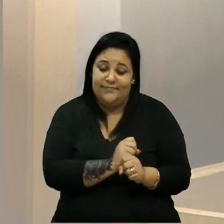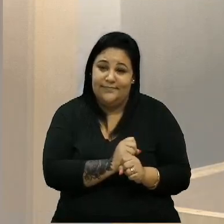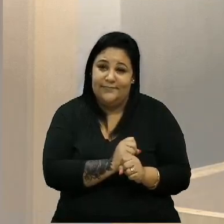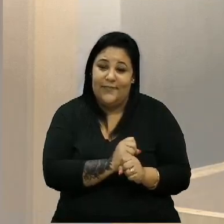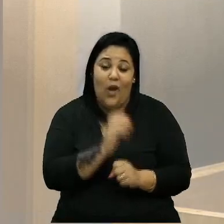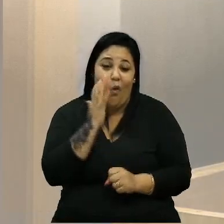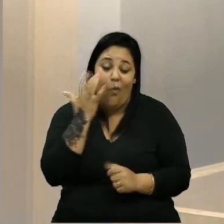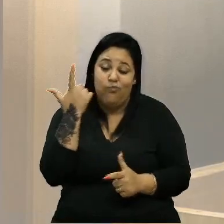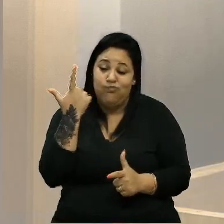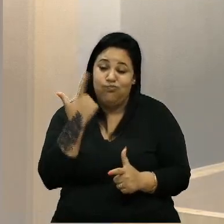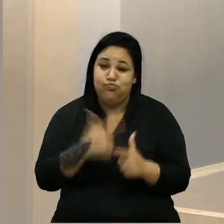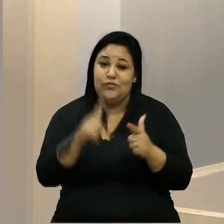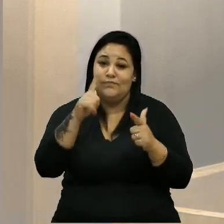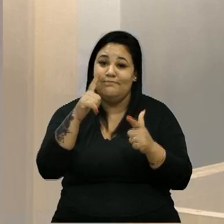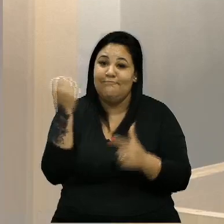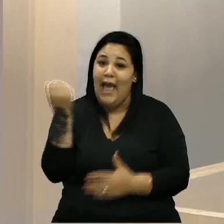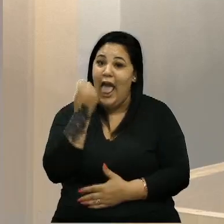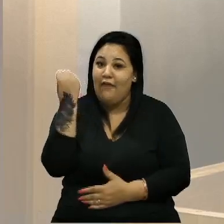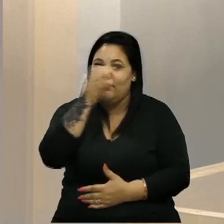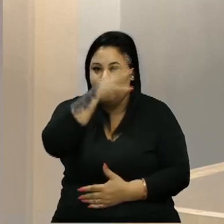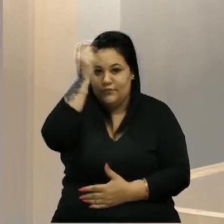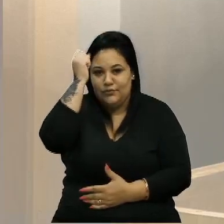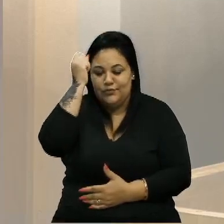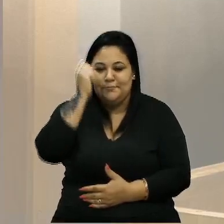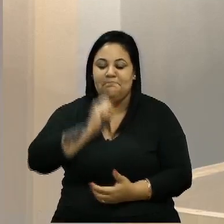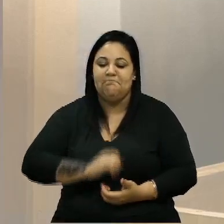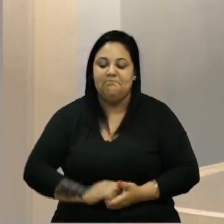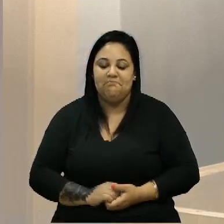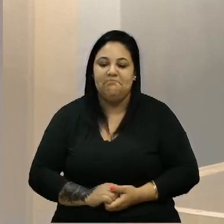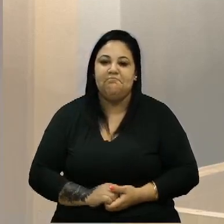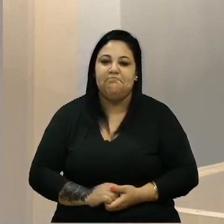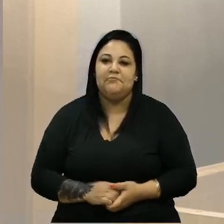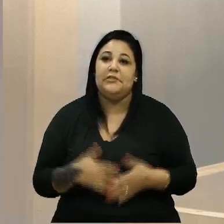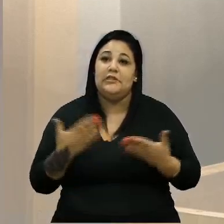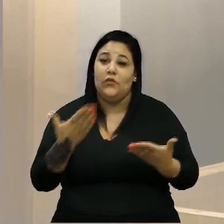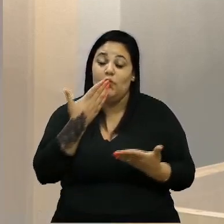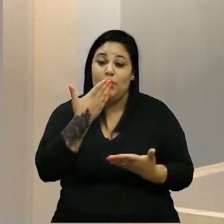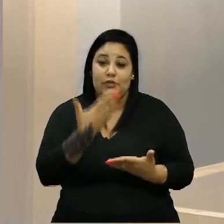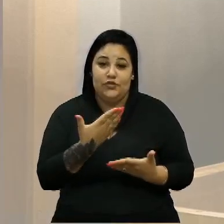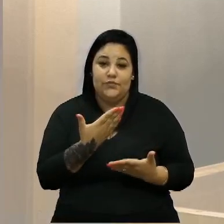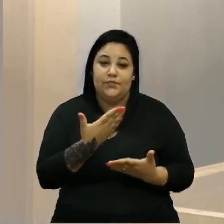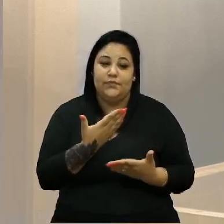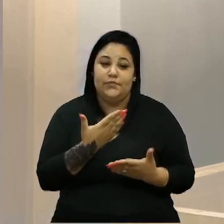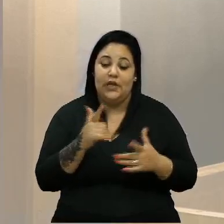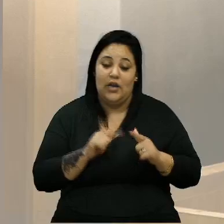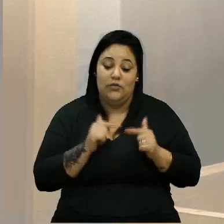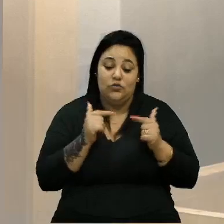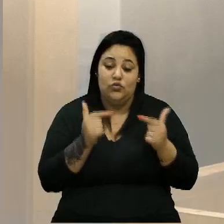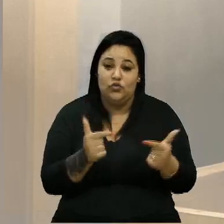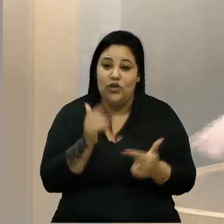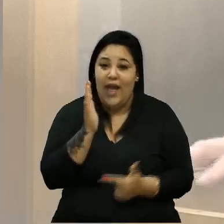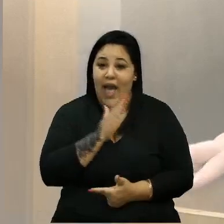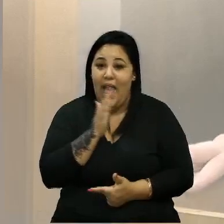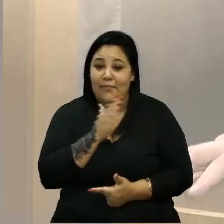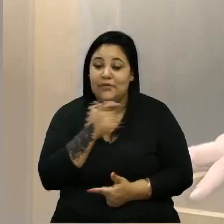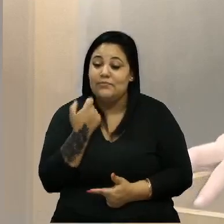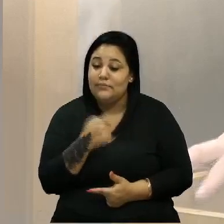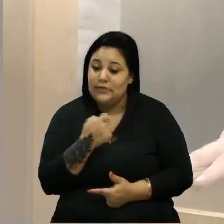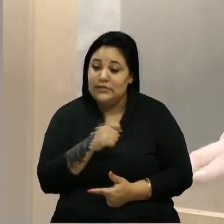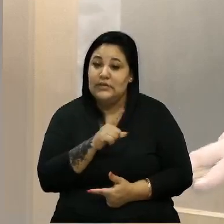o problema vai ser muito sério, muito grave. Então eu peço que ações imediatas sejam